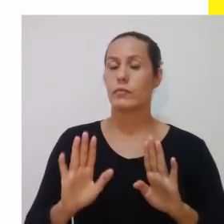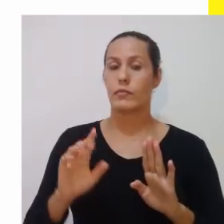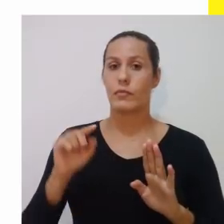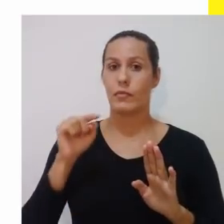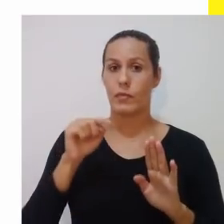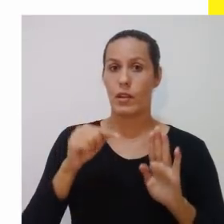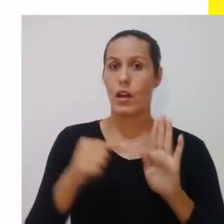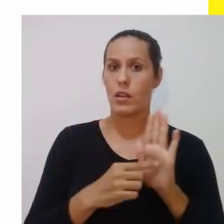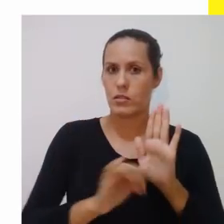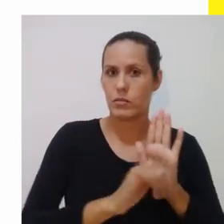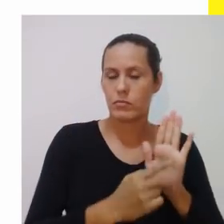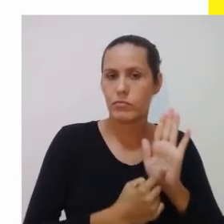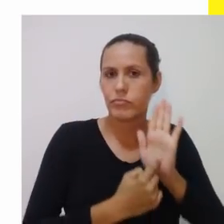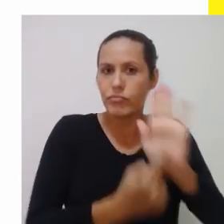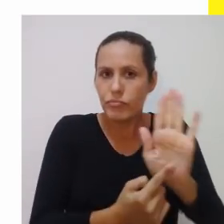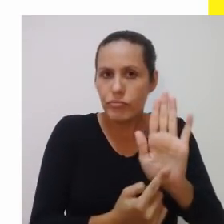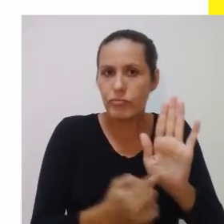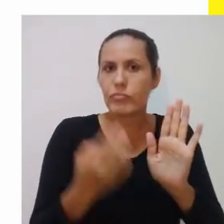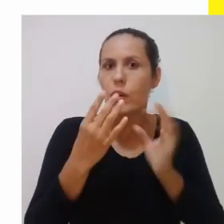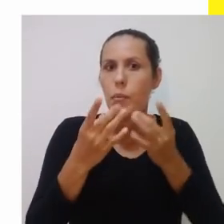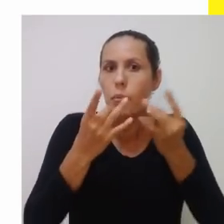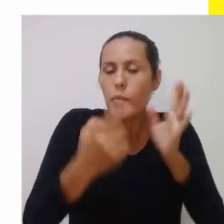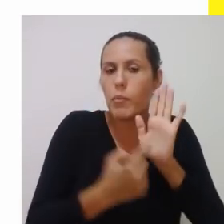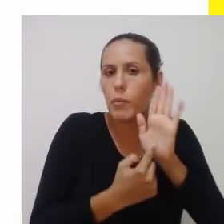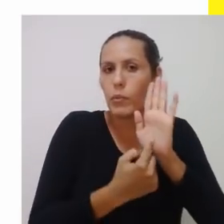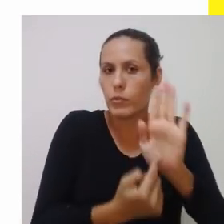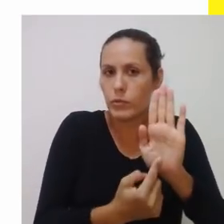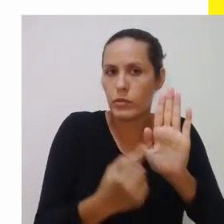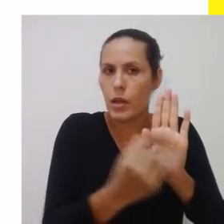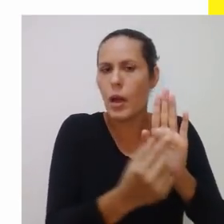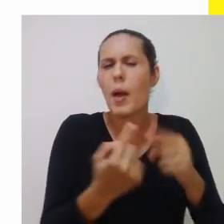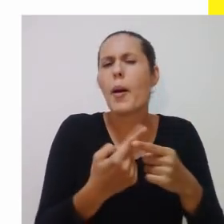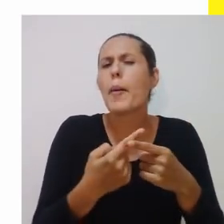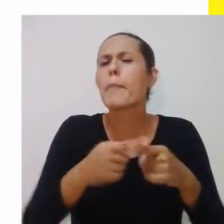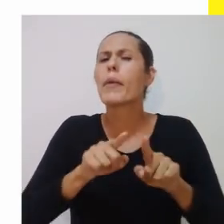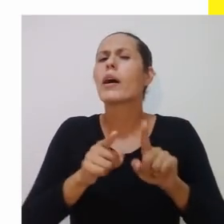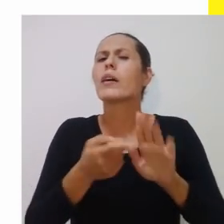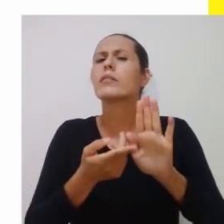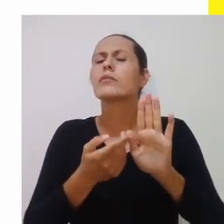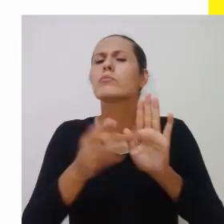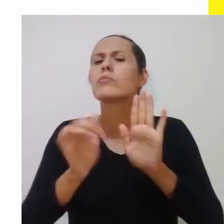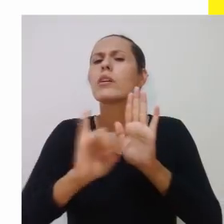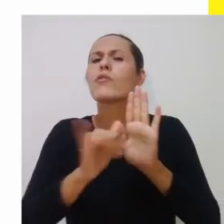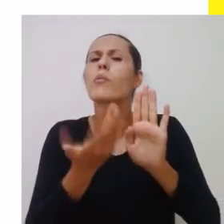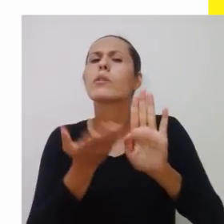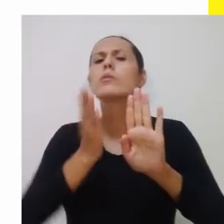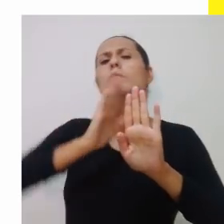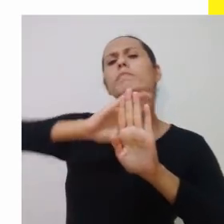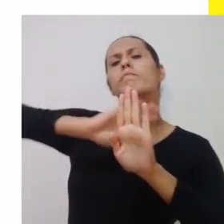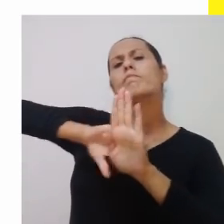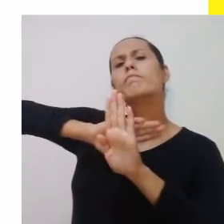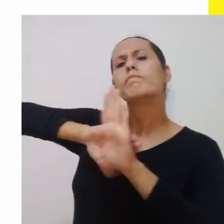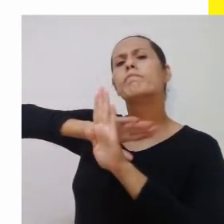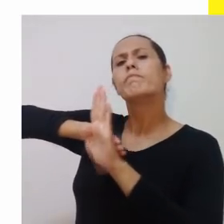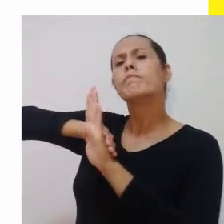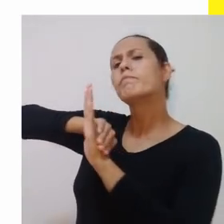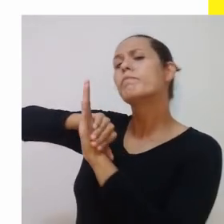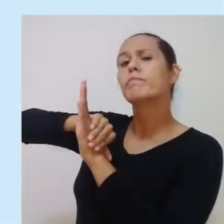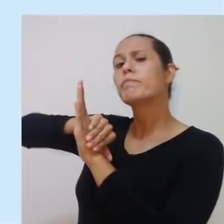informações explícitas são essas que eu acabei de dizer para vocês, mas quais são as